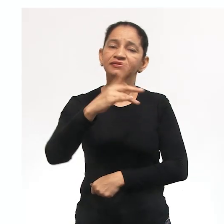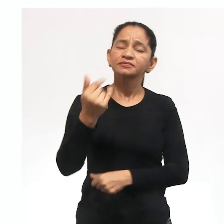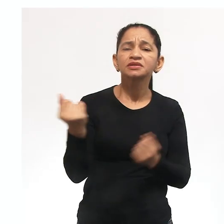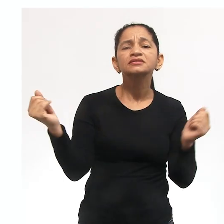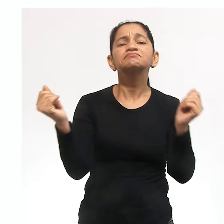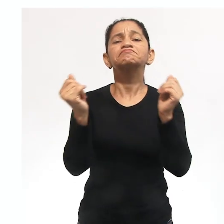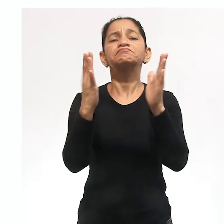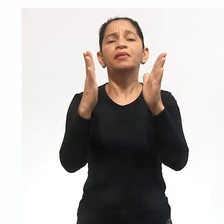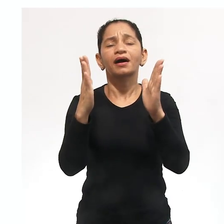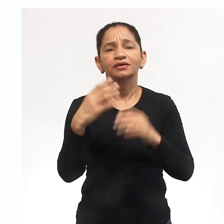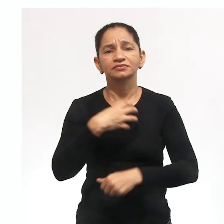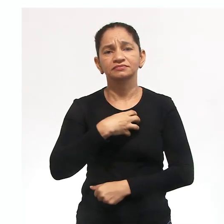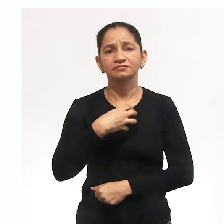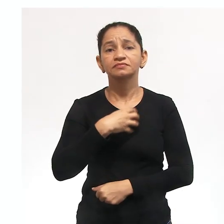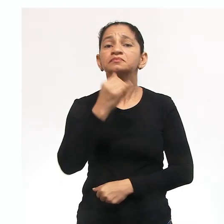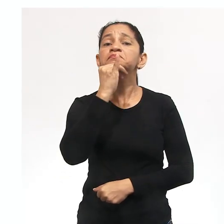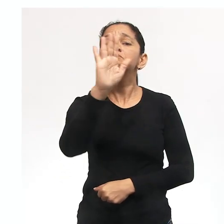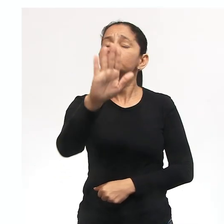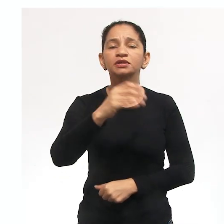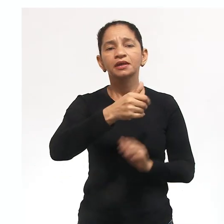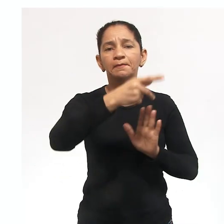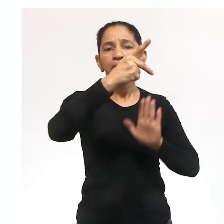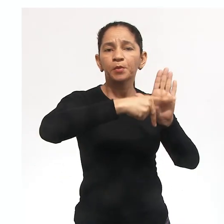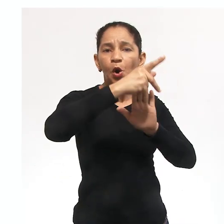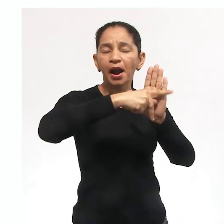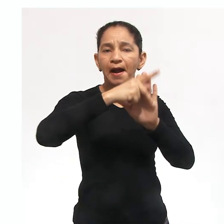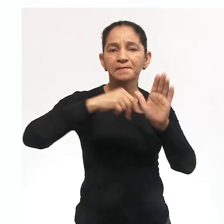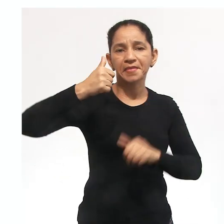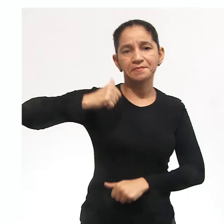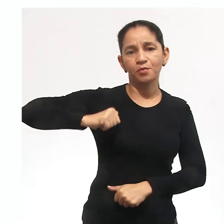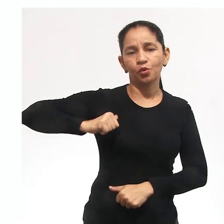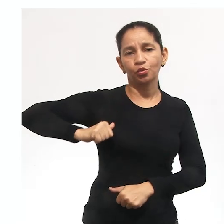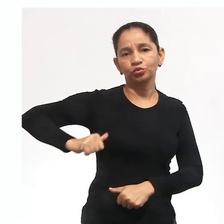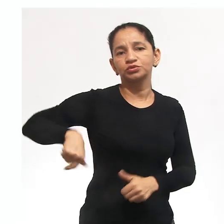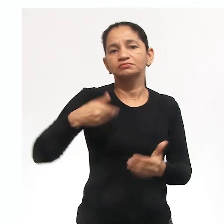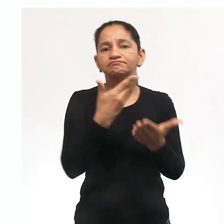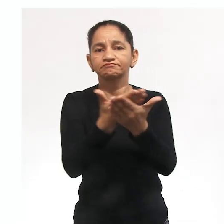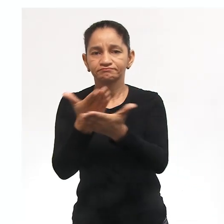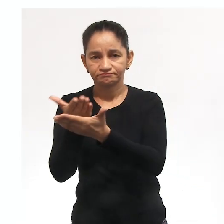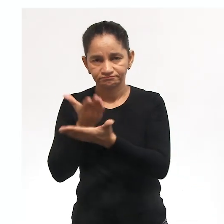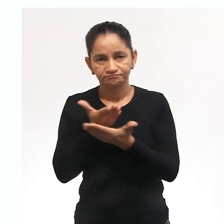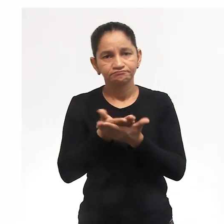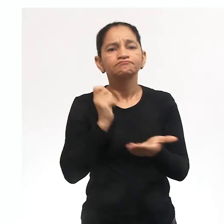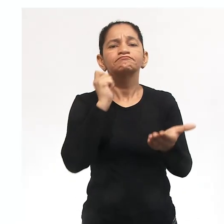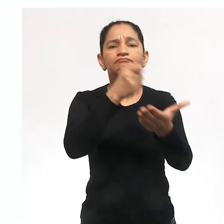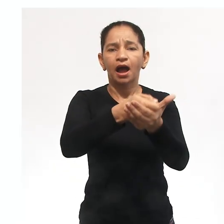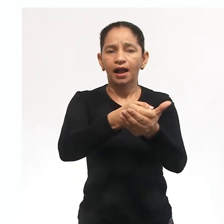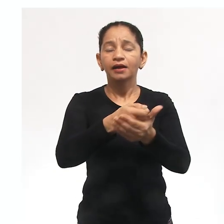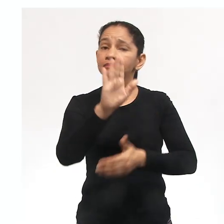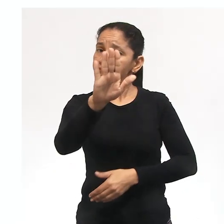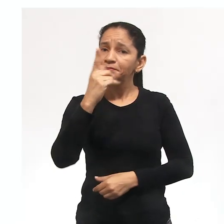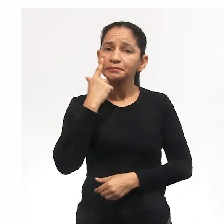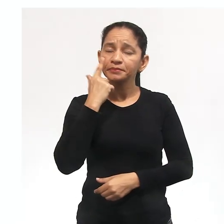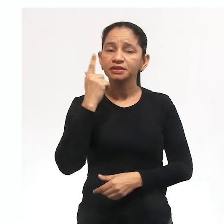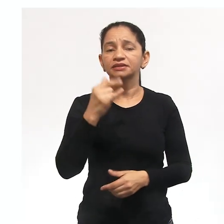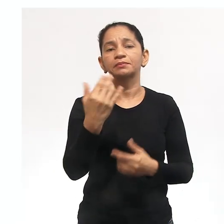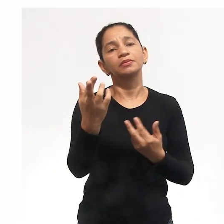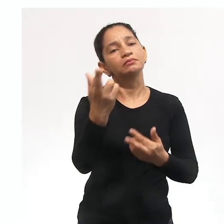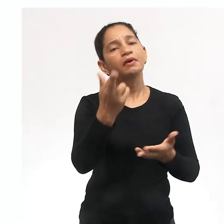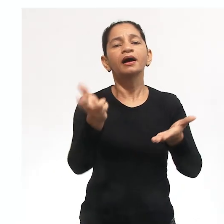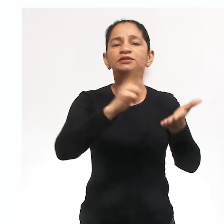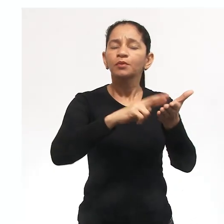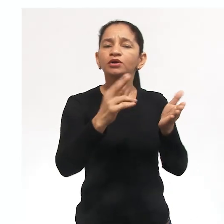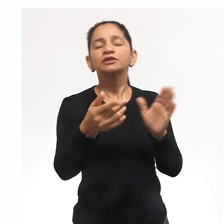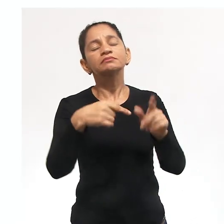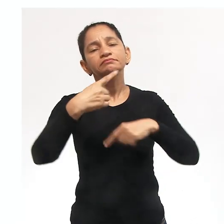para entender impactos de um programa de bolsa de estudos, por exemplo, os resultados dessa pesquisa podem